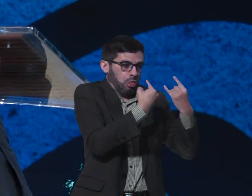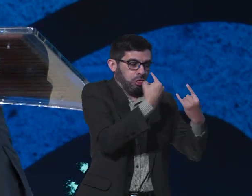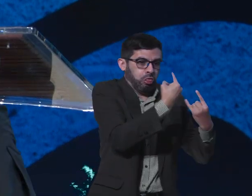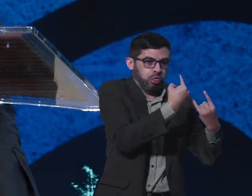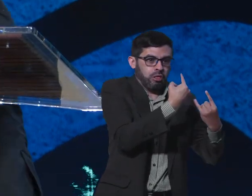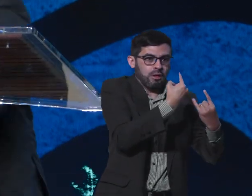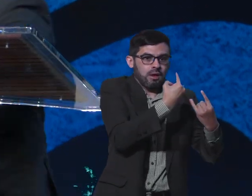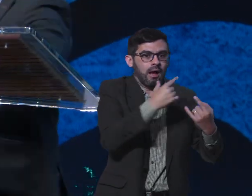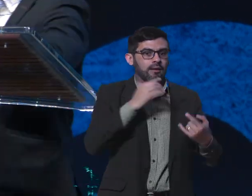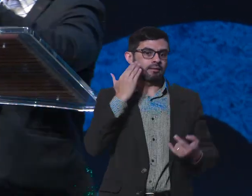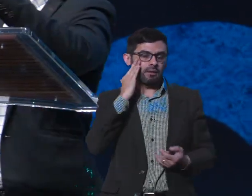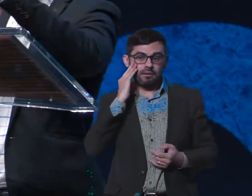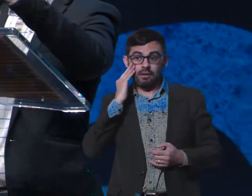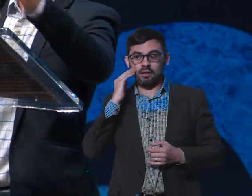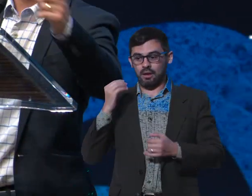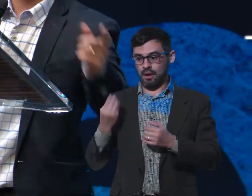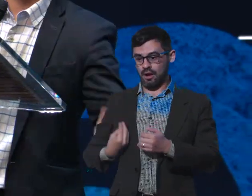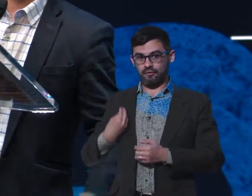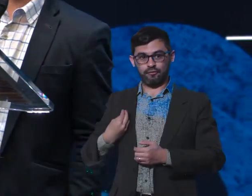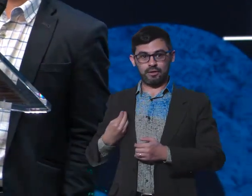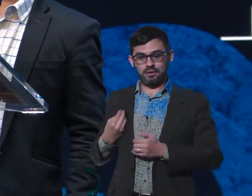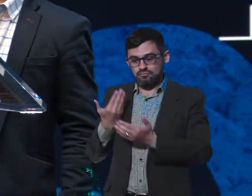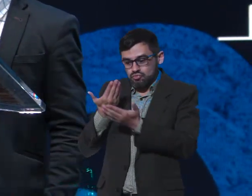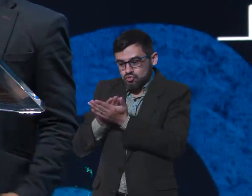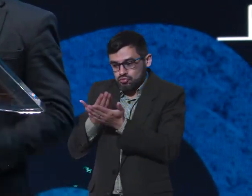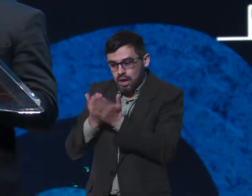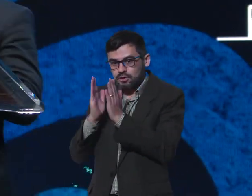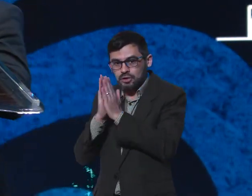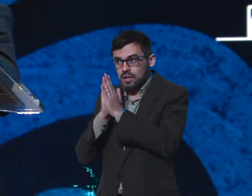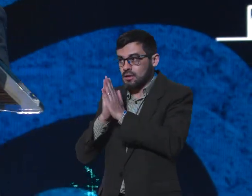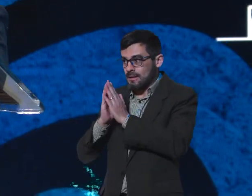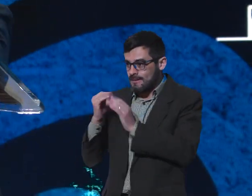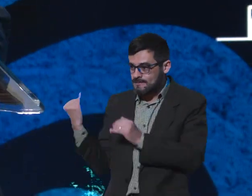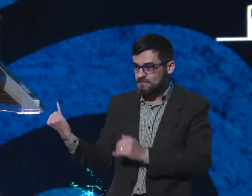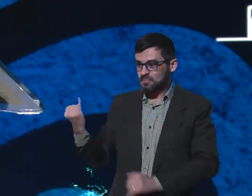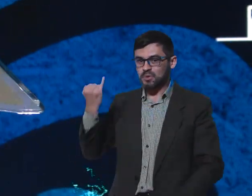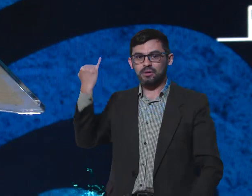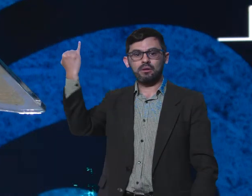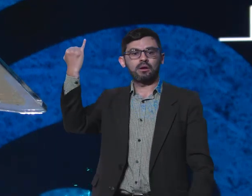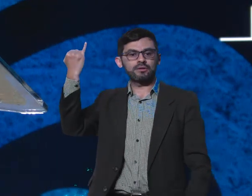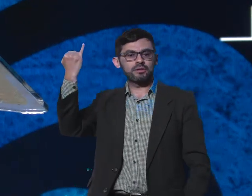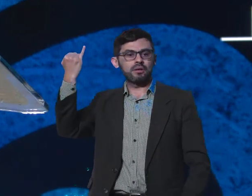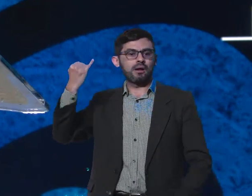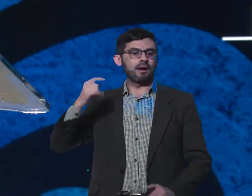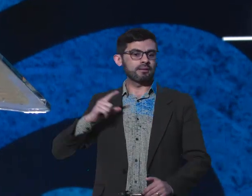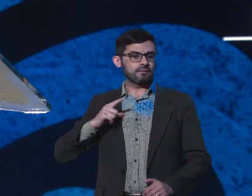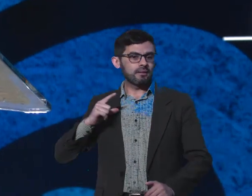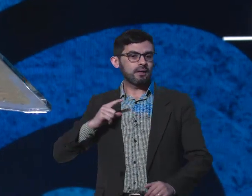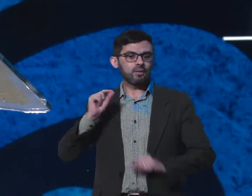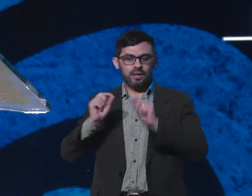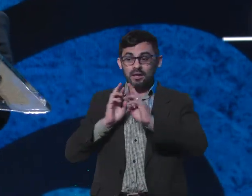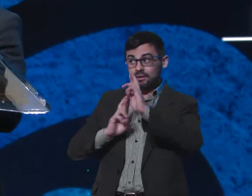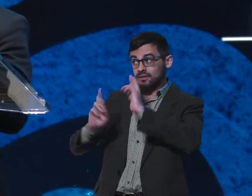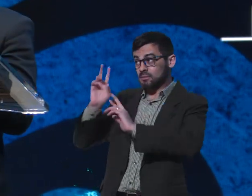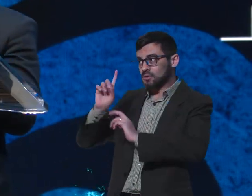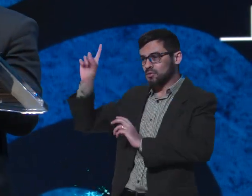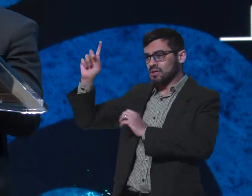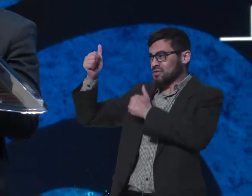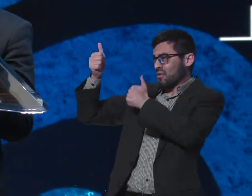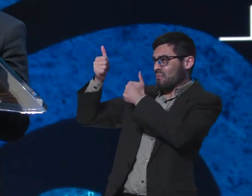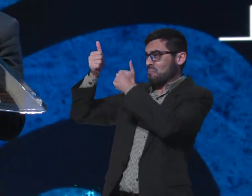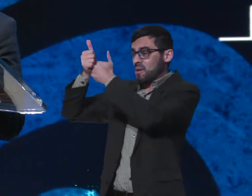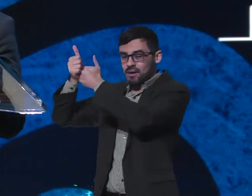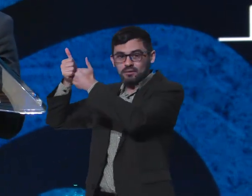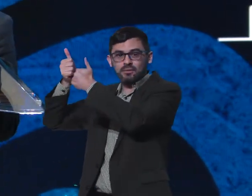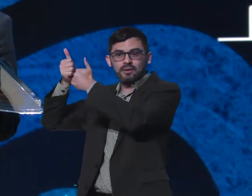vida espiritual, a valorizar mais as relações que você tem com Deus, a viver mais perto do Senhor?